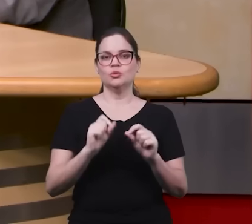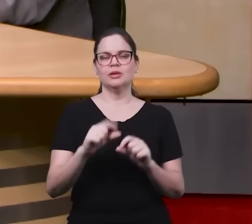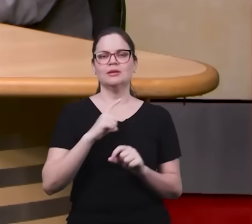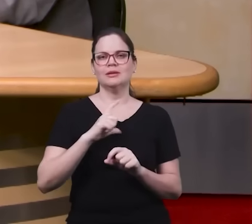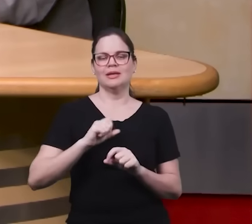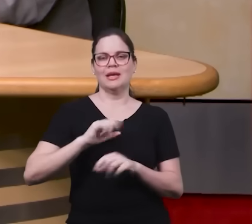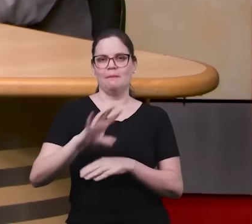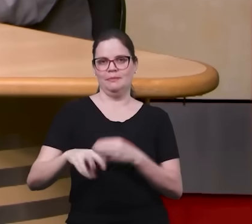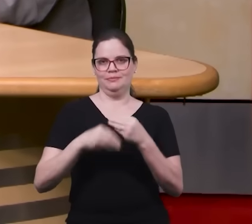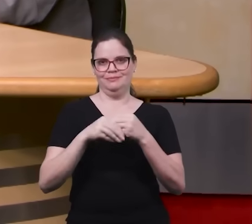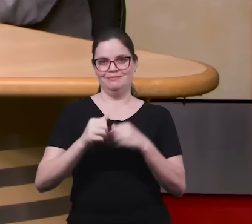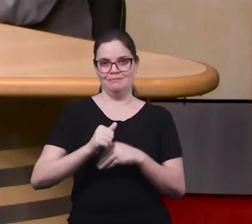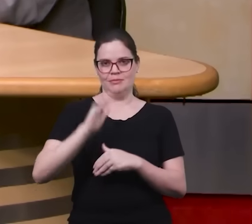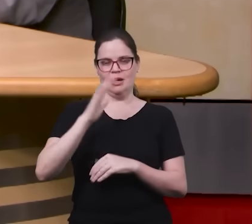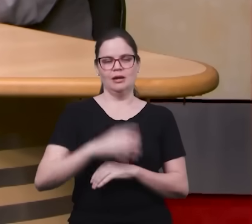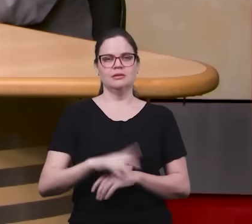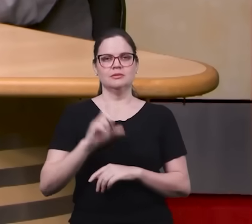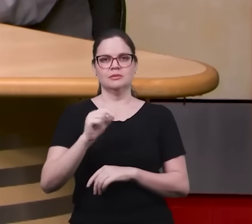né? Porque